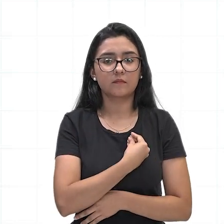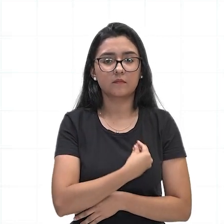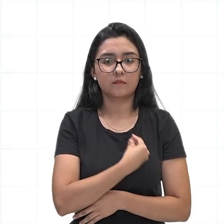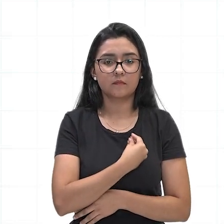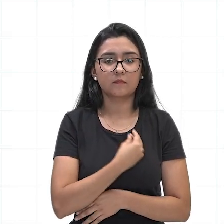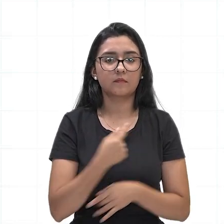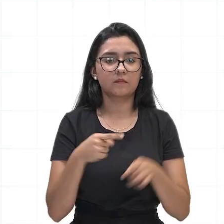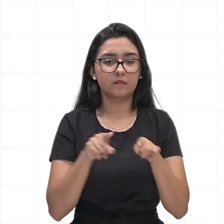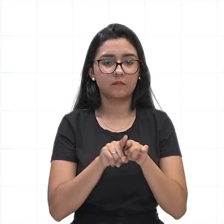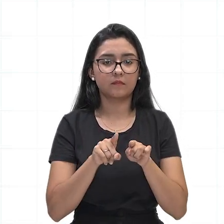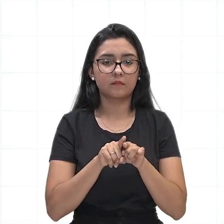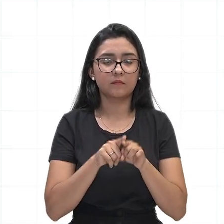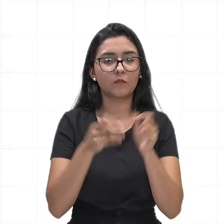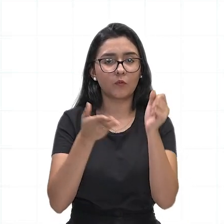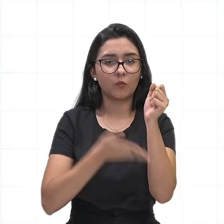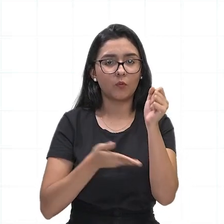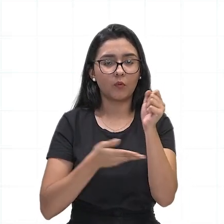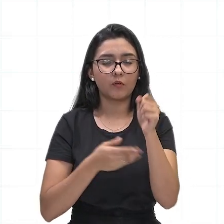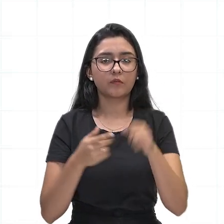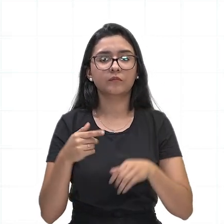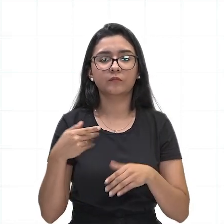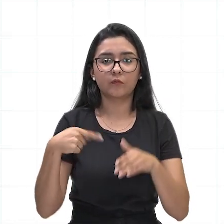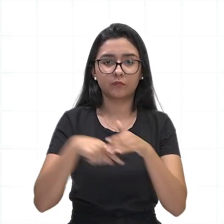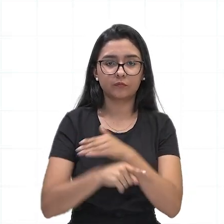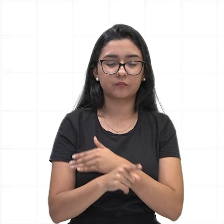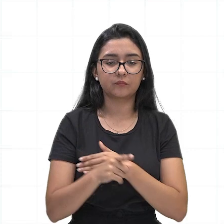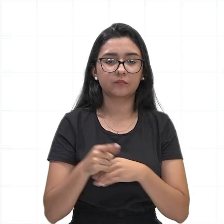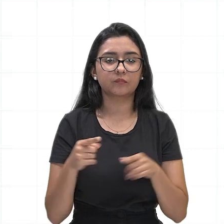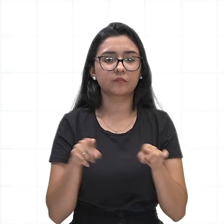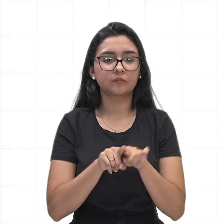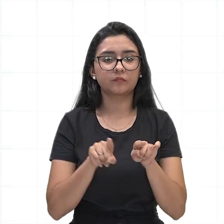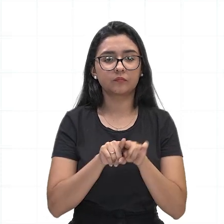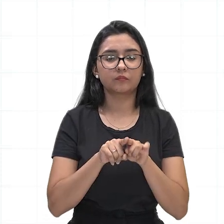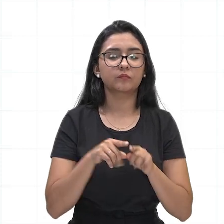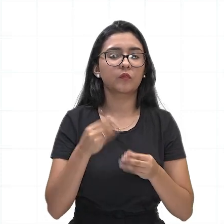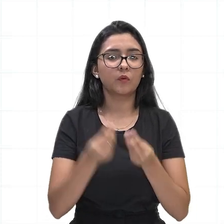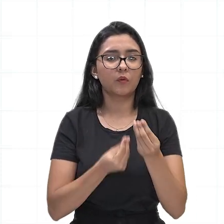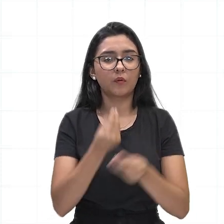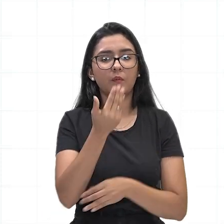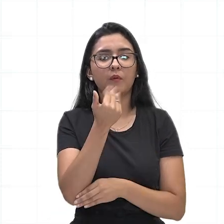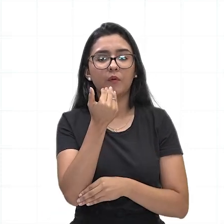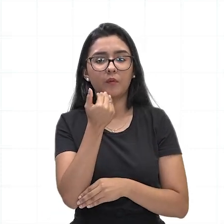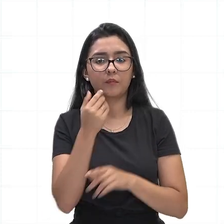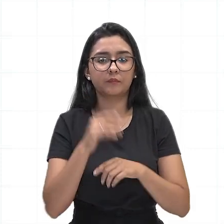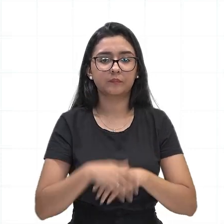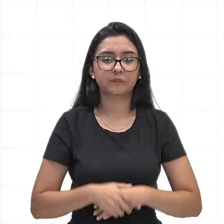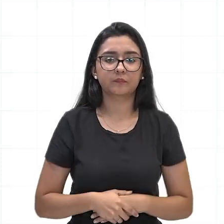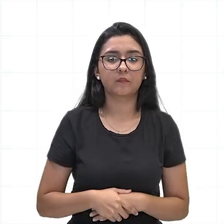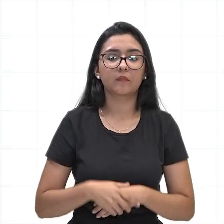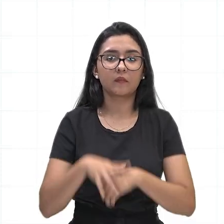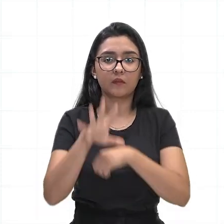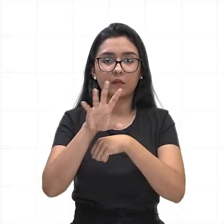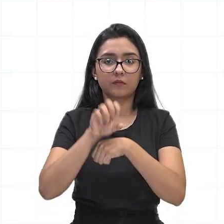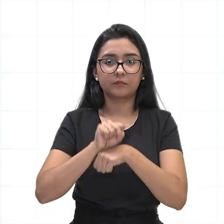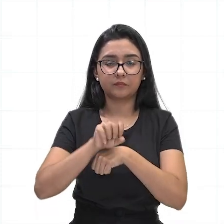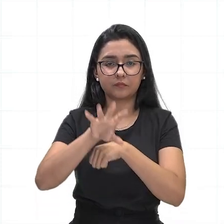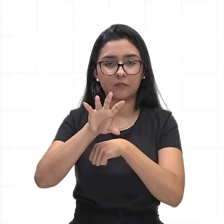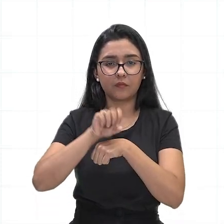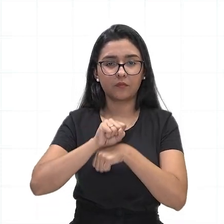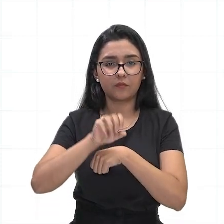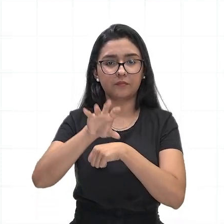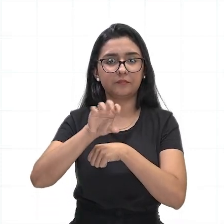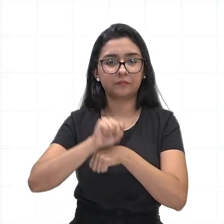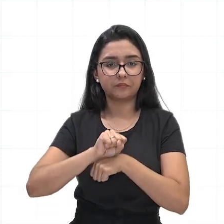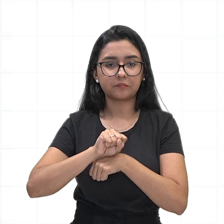folhas ou troncos submersos. Eles também vão se alimentar através de uma faringe contrátil que suga os restos de